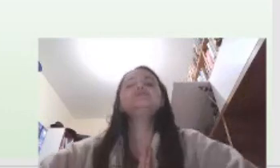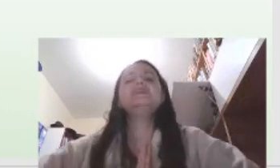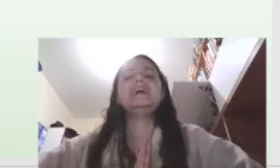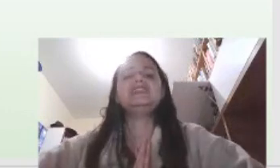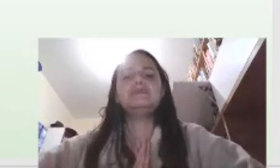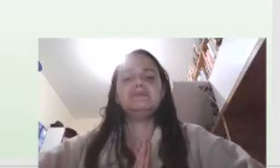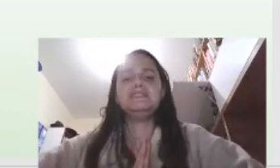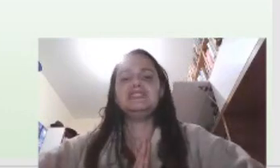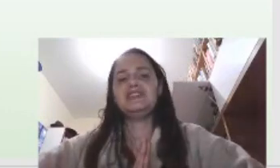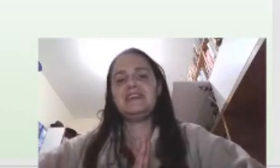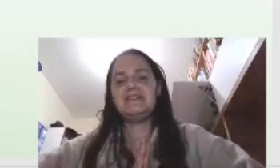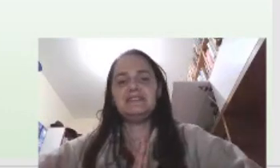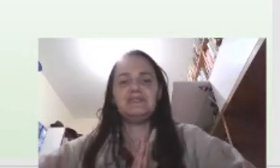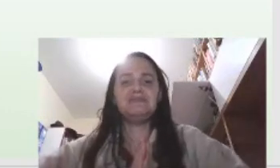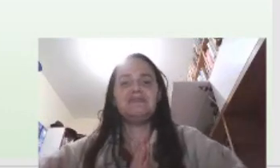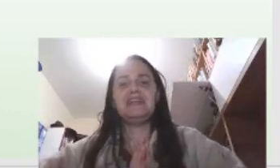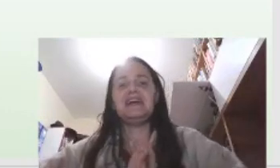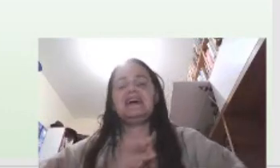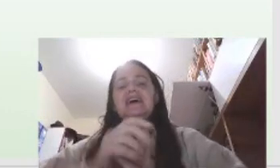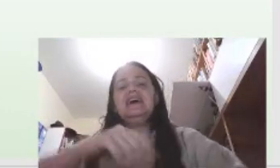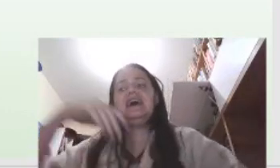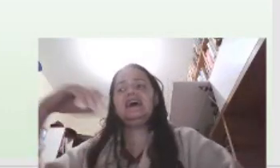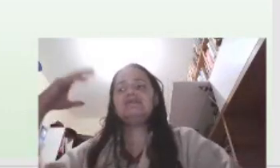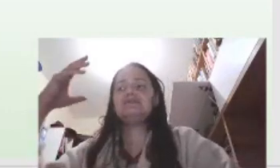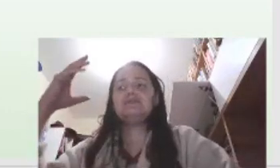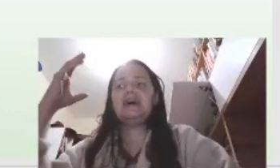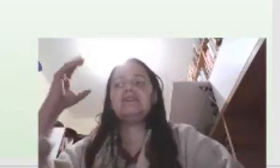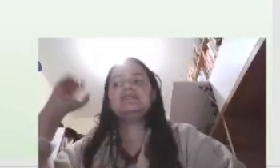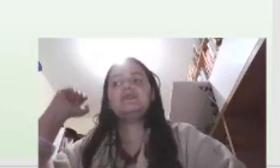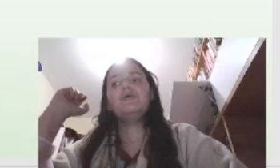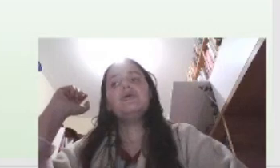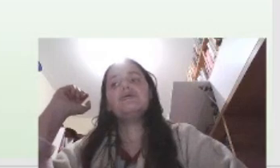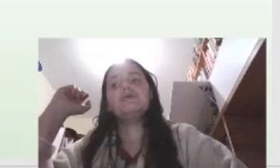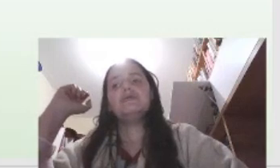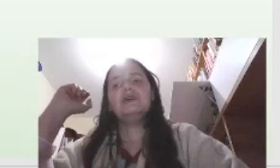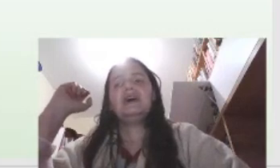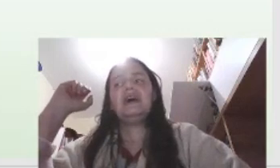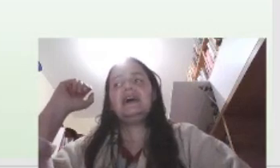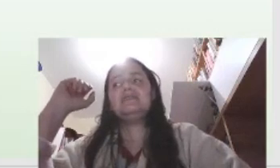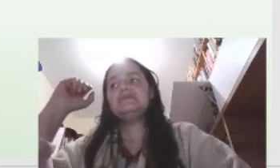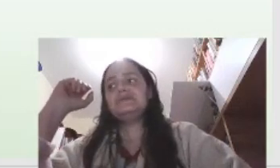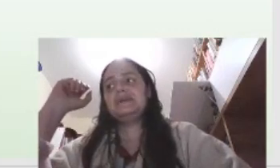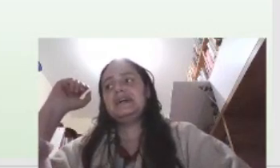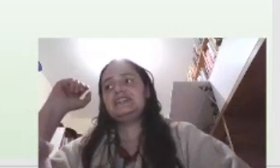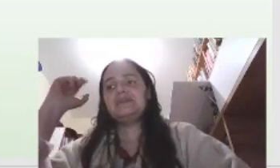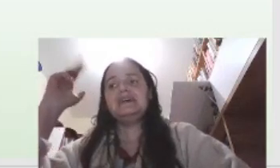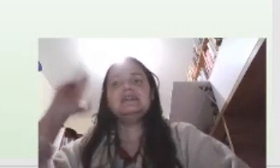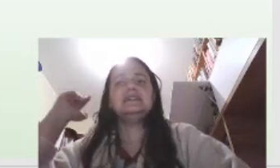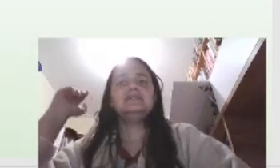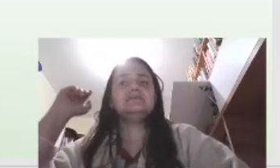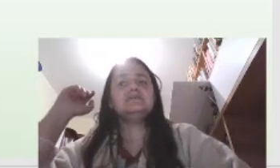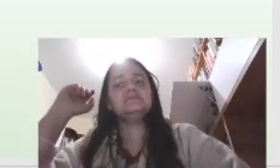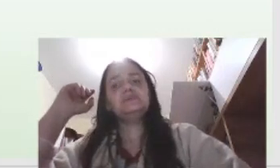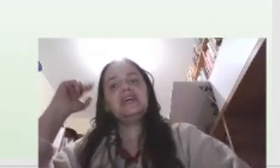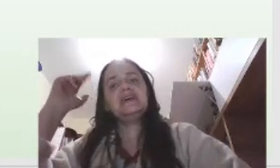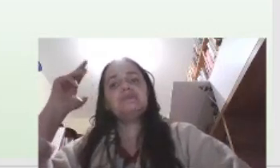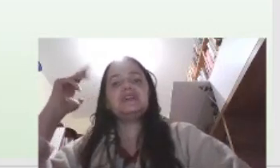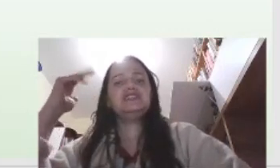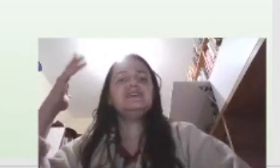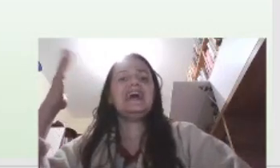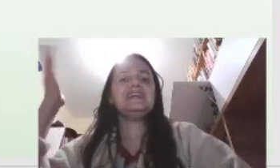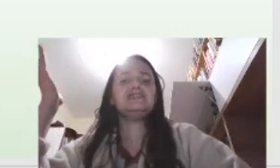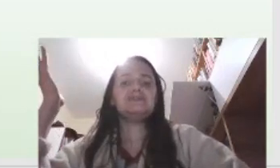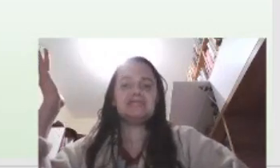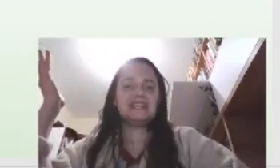antidiurético? Vocês já devem ter ouvido falar. Eu vou tomar água de coco Ah, eu vou tomar chimarrão. Por quê?